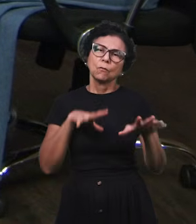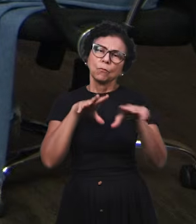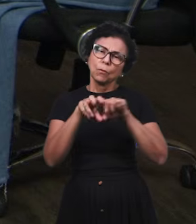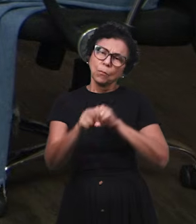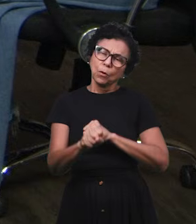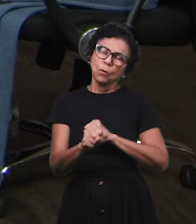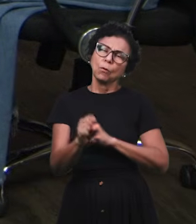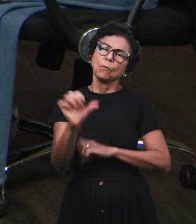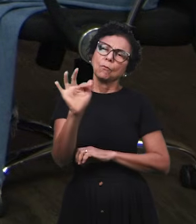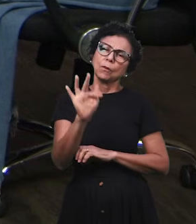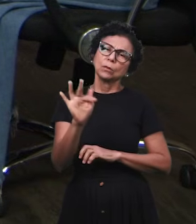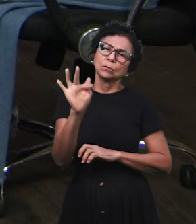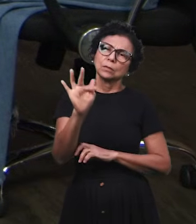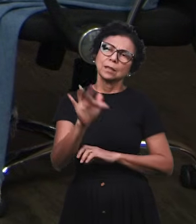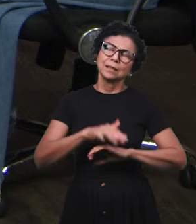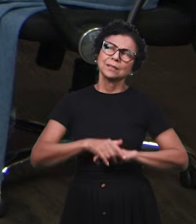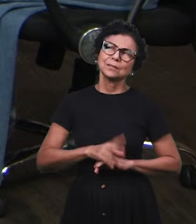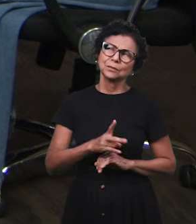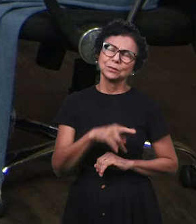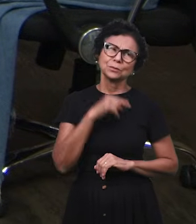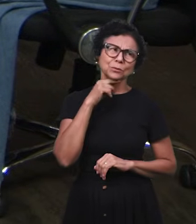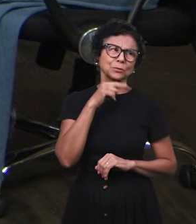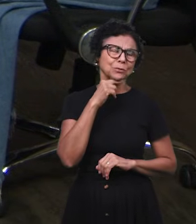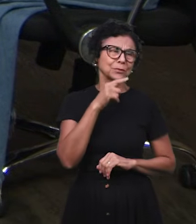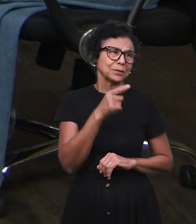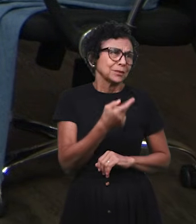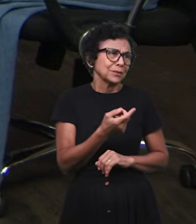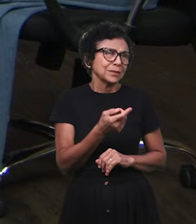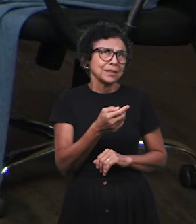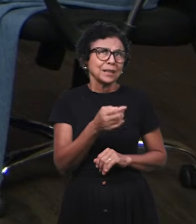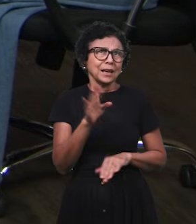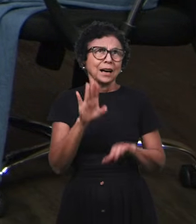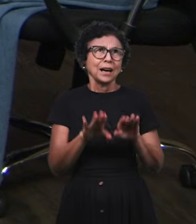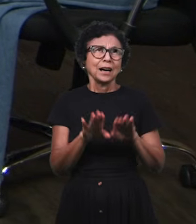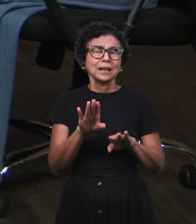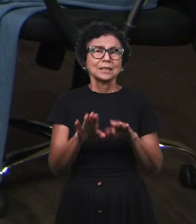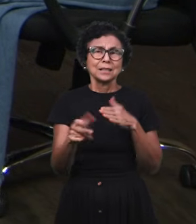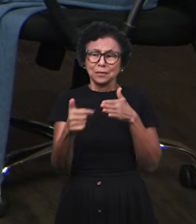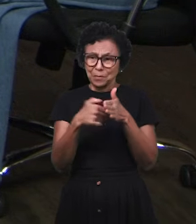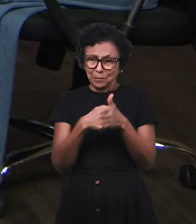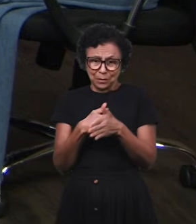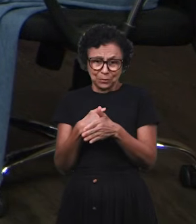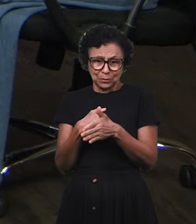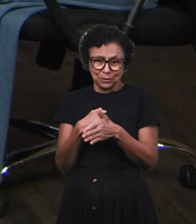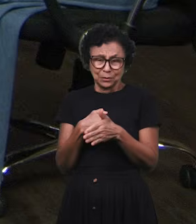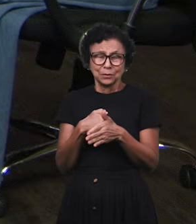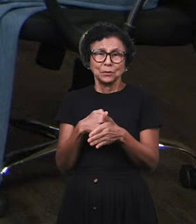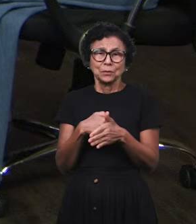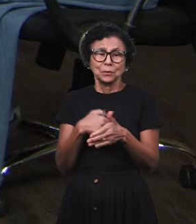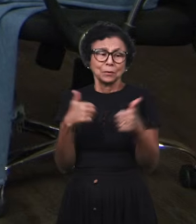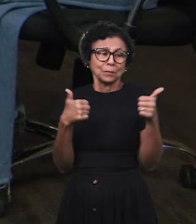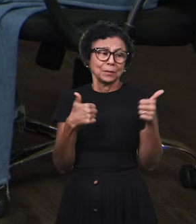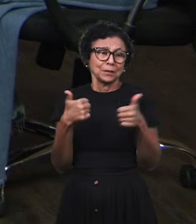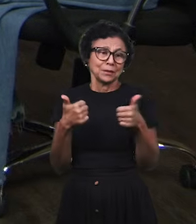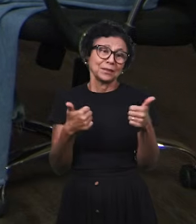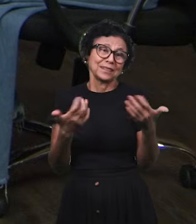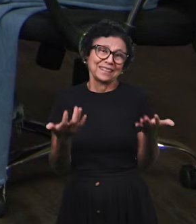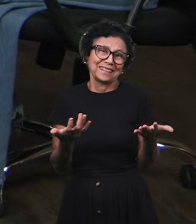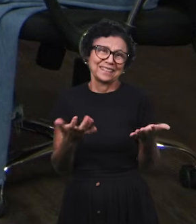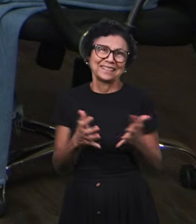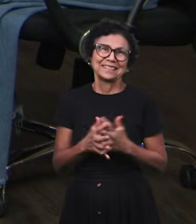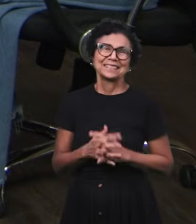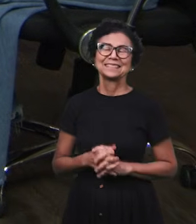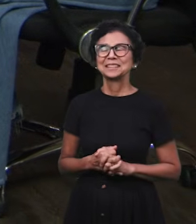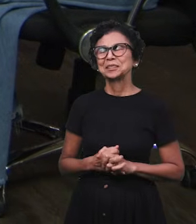Porque você trabalhar com o que você gosta, com o que você se identifica, é muito mais leve. E acaba dando muito mais certo